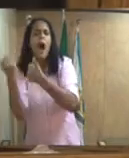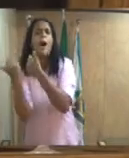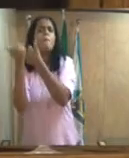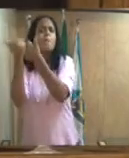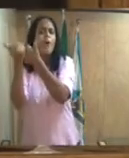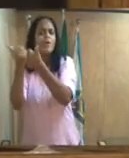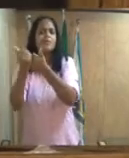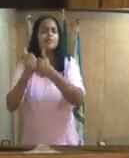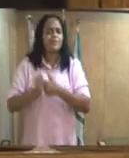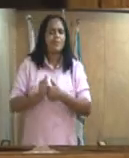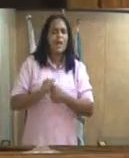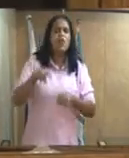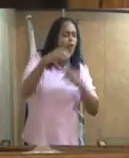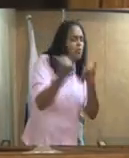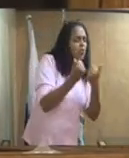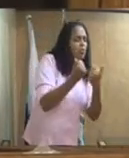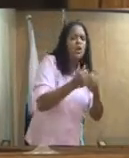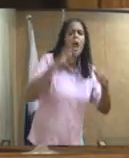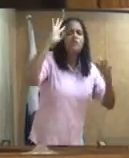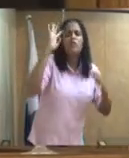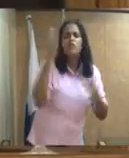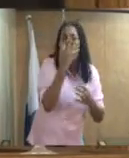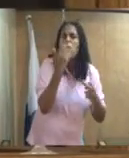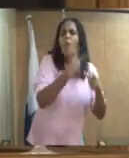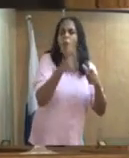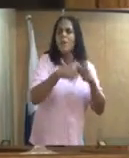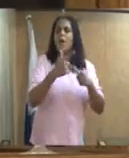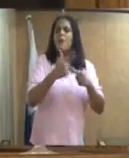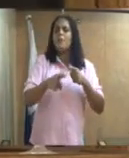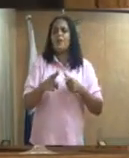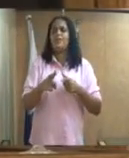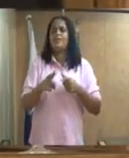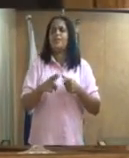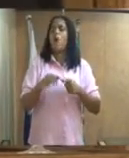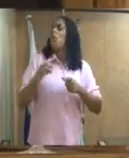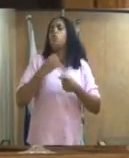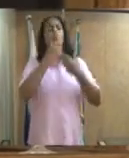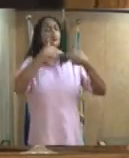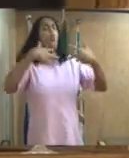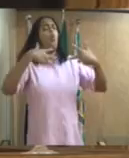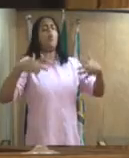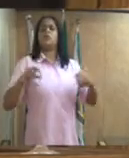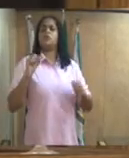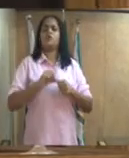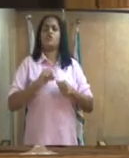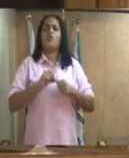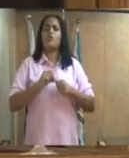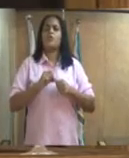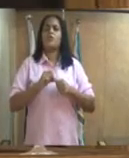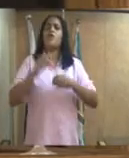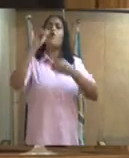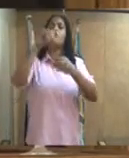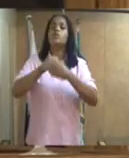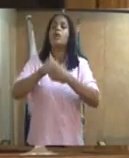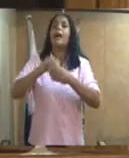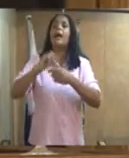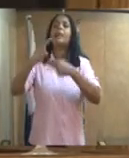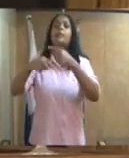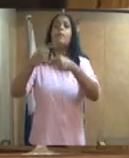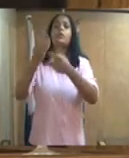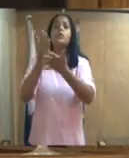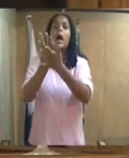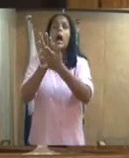vamos buscar alternativas. Aí apontam todas as soluções. Mas depois que passa a eleição, isso